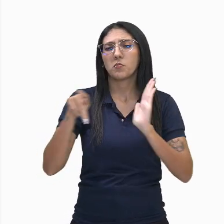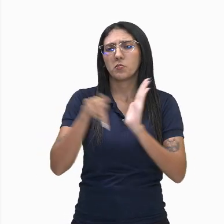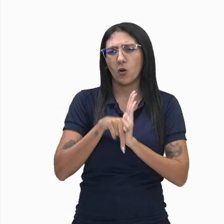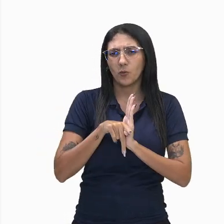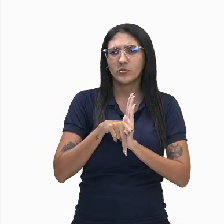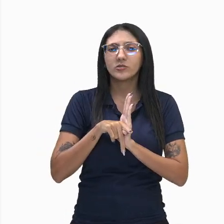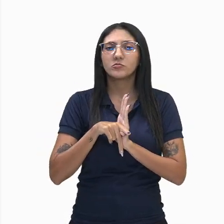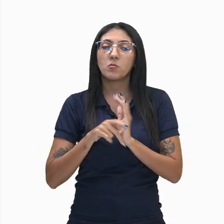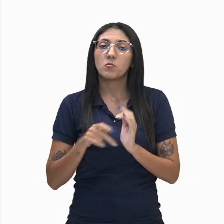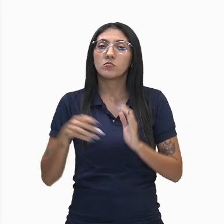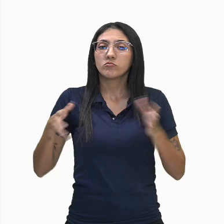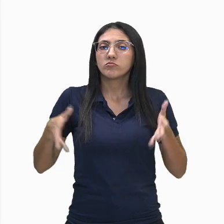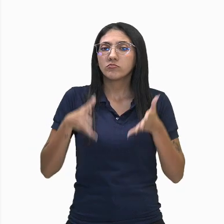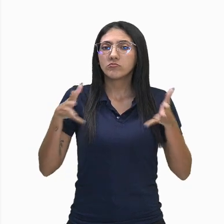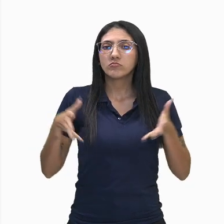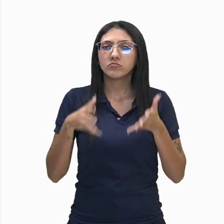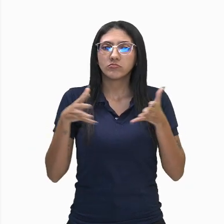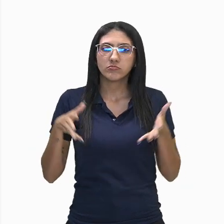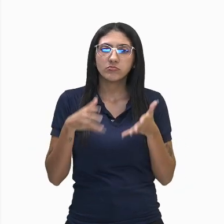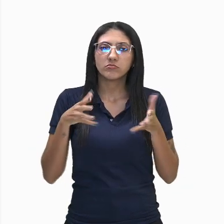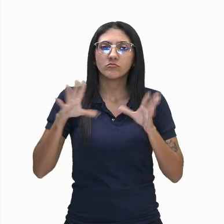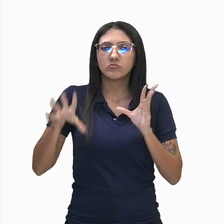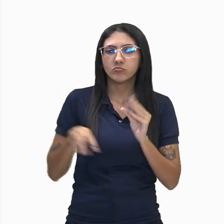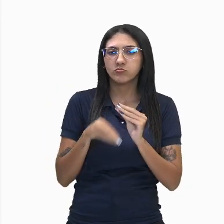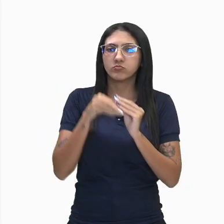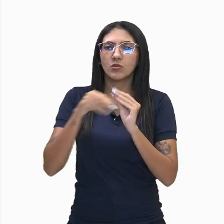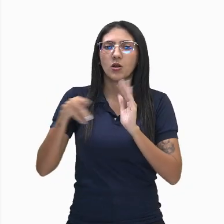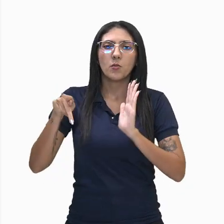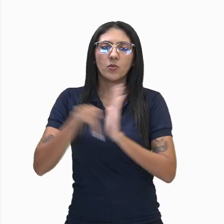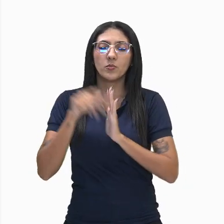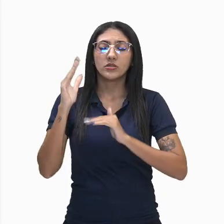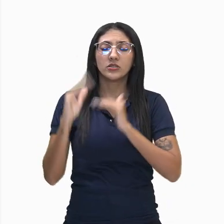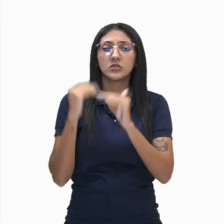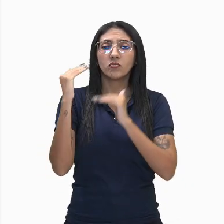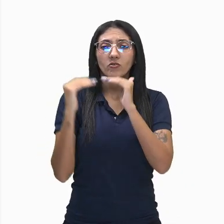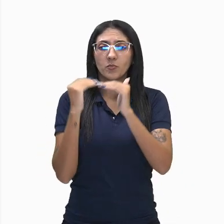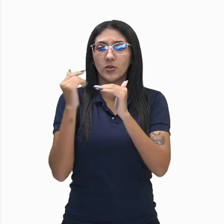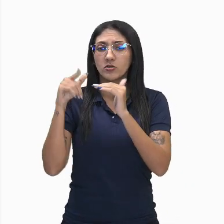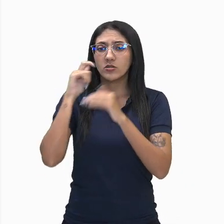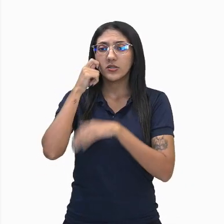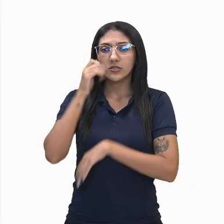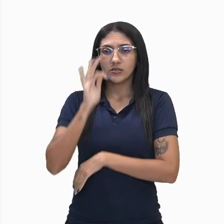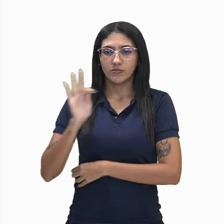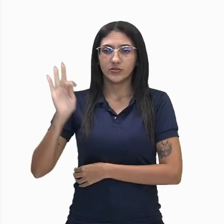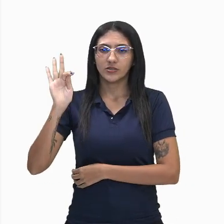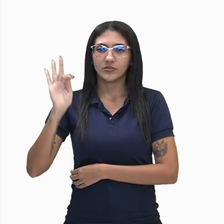para o desenvolvimento do continente africano. Mas sabe um outro